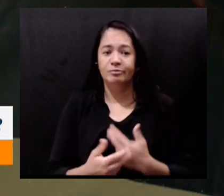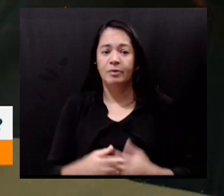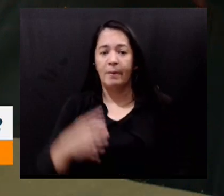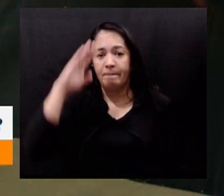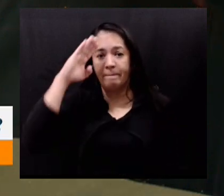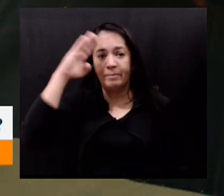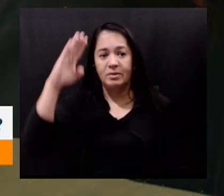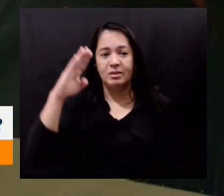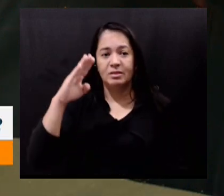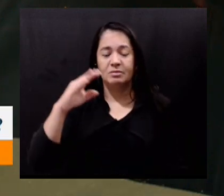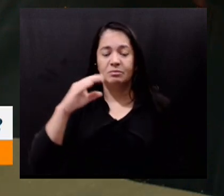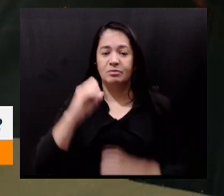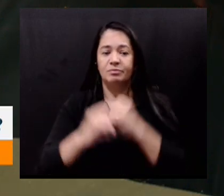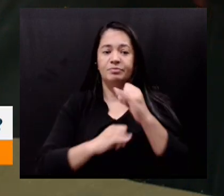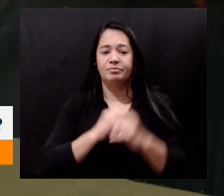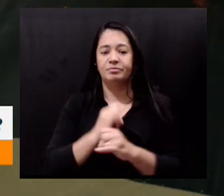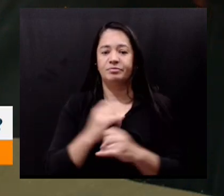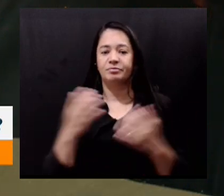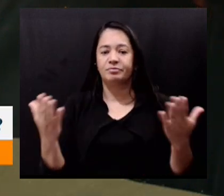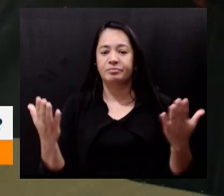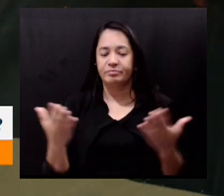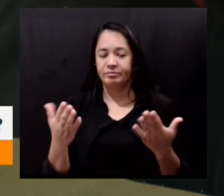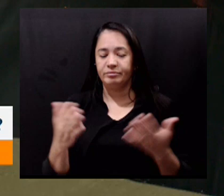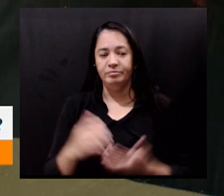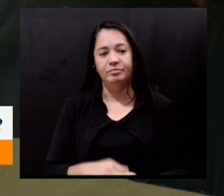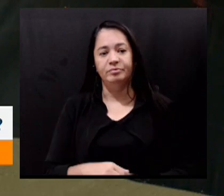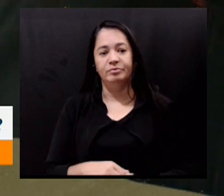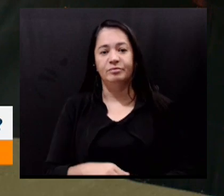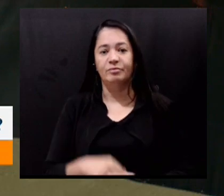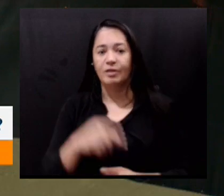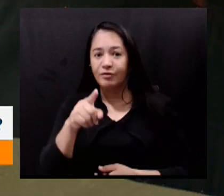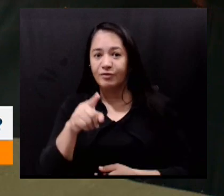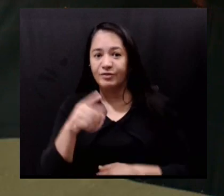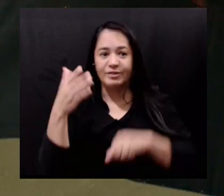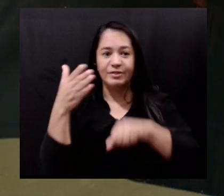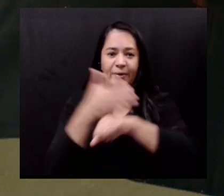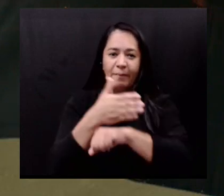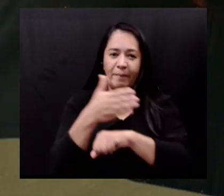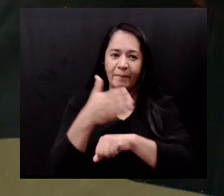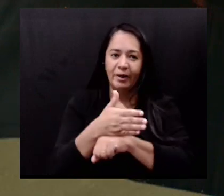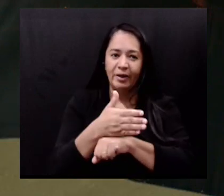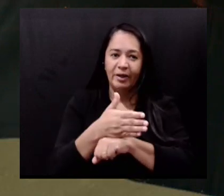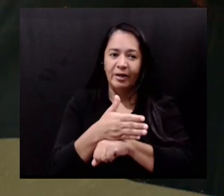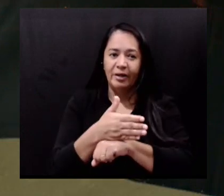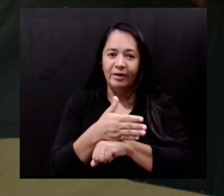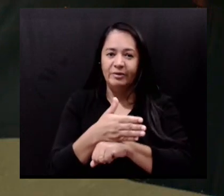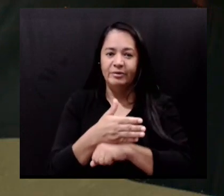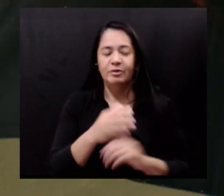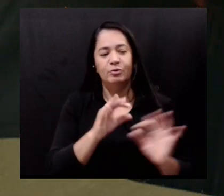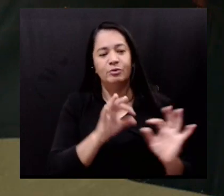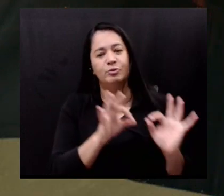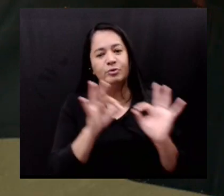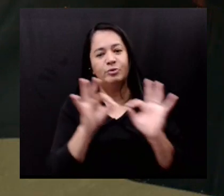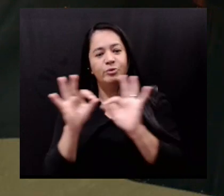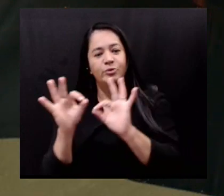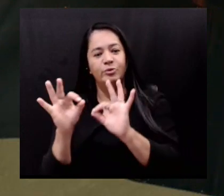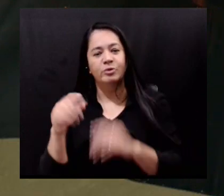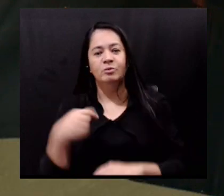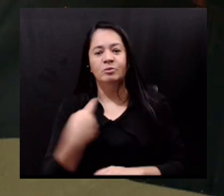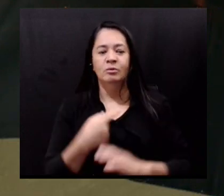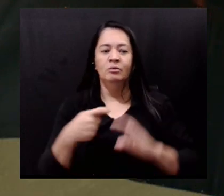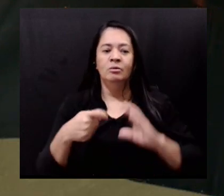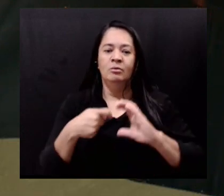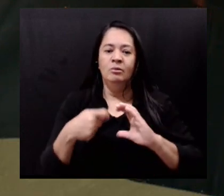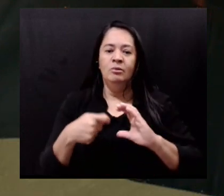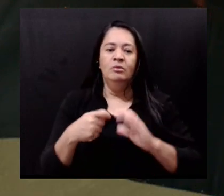Agora 8h28, você que está aí participando, você que está acompanhando o nosso estúdio Câmara, pode mandar